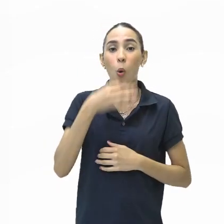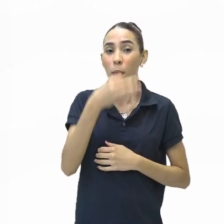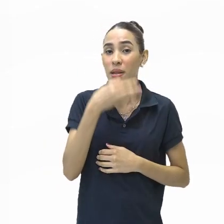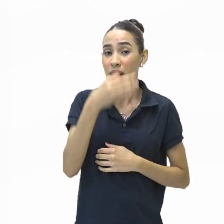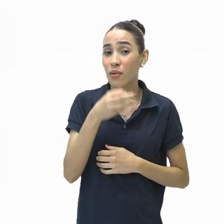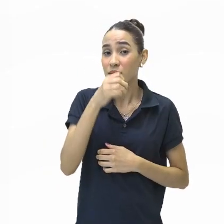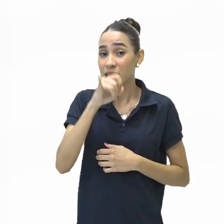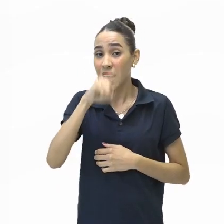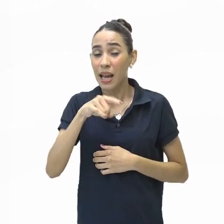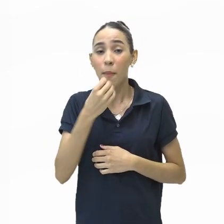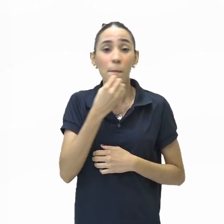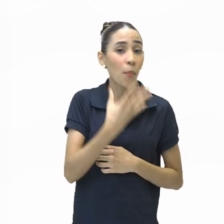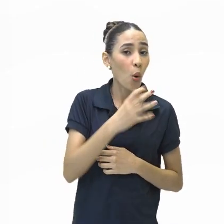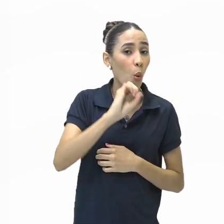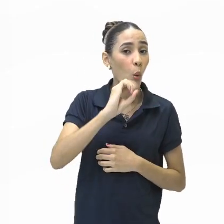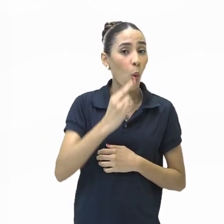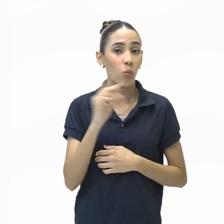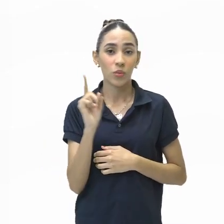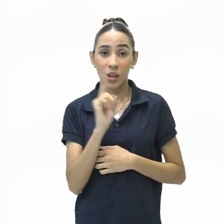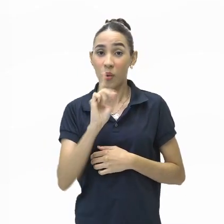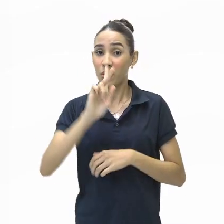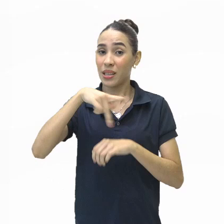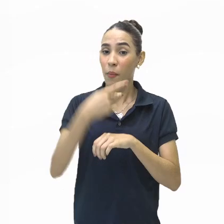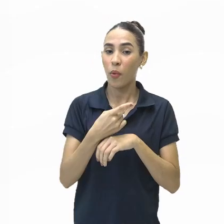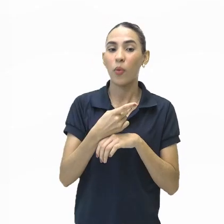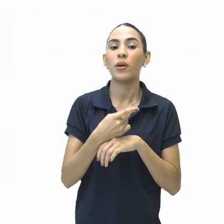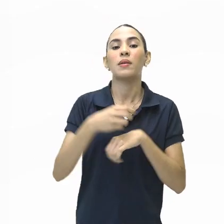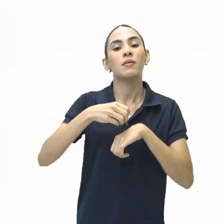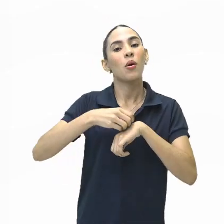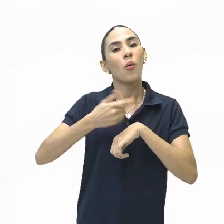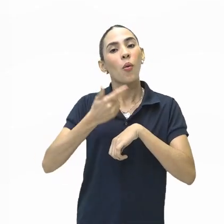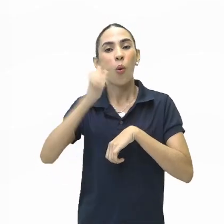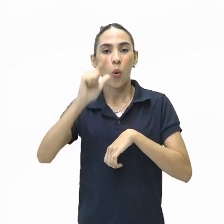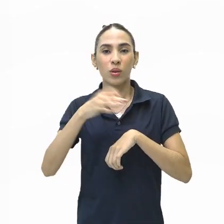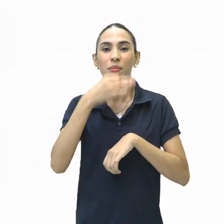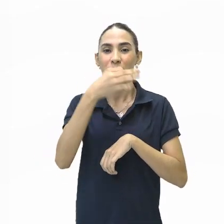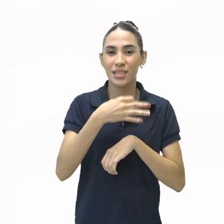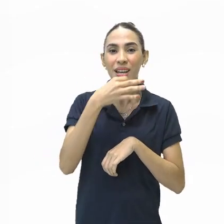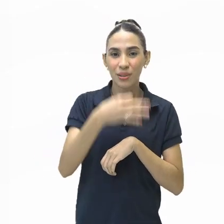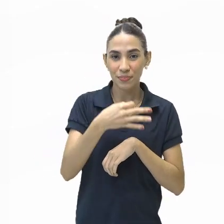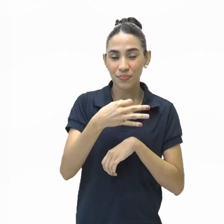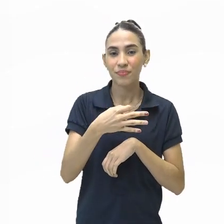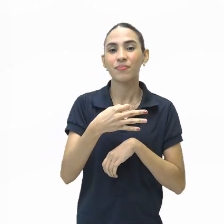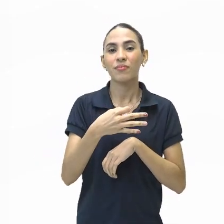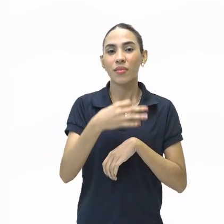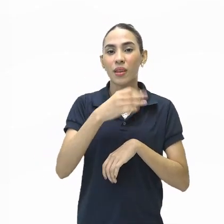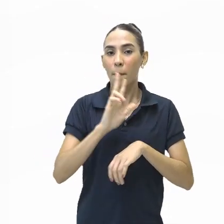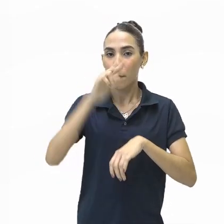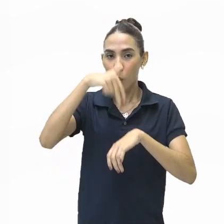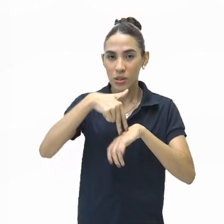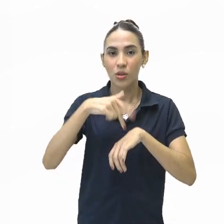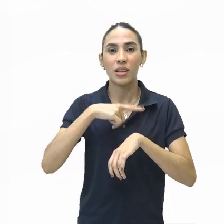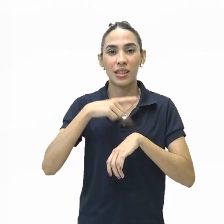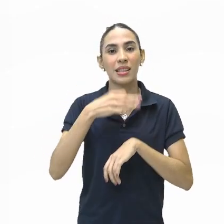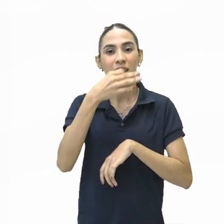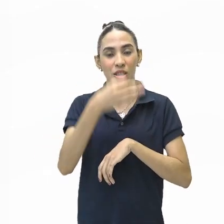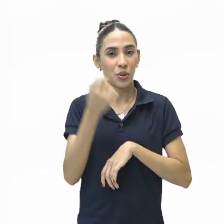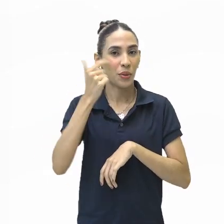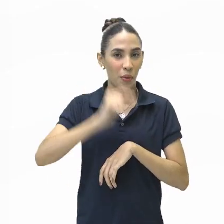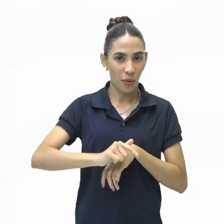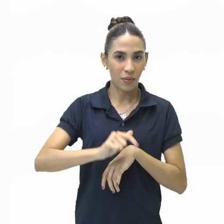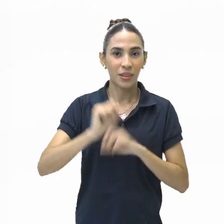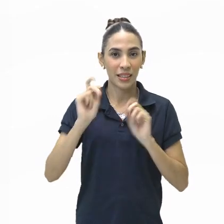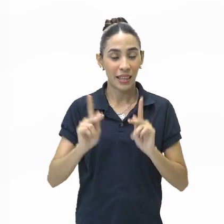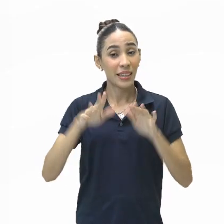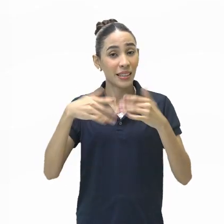é bom, se não é. E logo em seguida ele dá mais um pouco da sua opinião, ele se posiciona novamente.